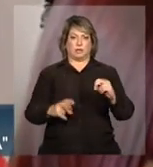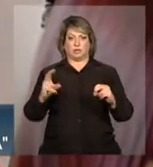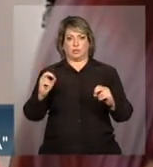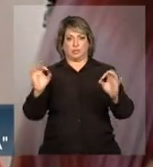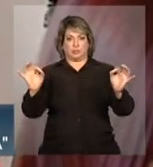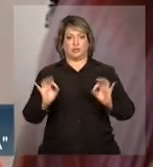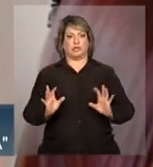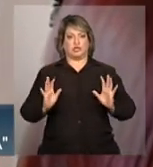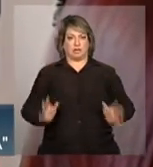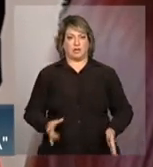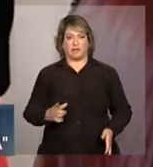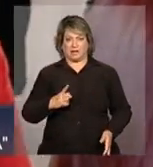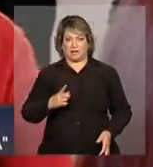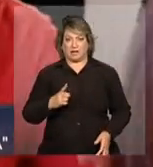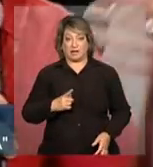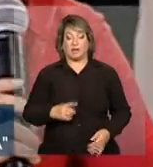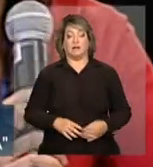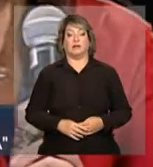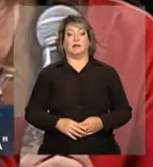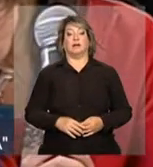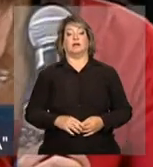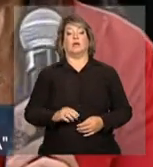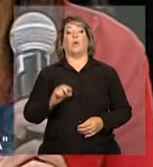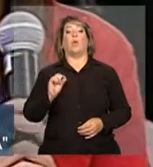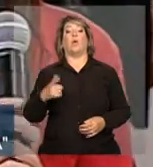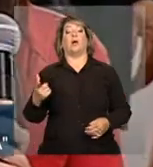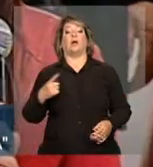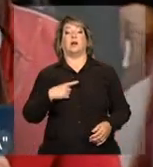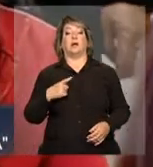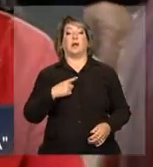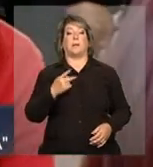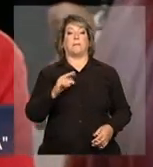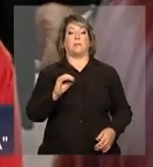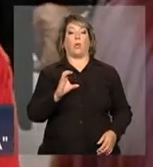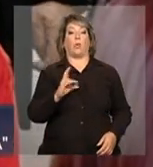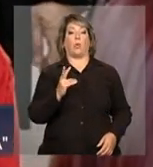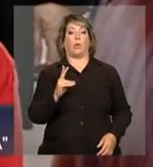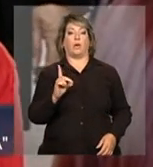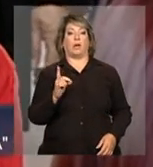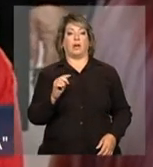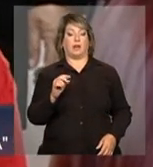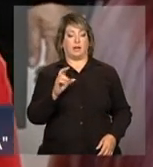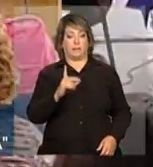já há propostas nesse sentido tramitando? E o que a Procuradoria da Mulher pretende fazer nesse sentido?